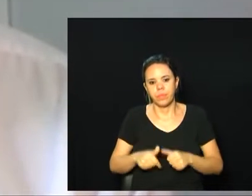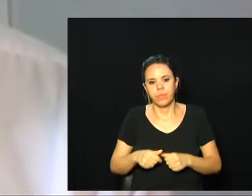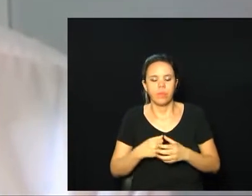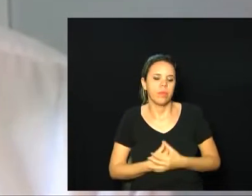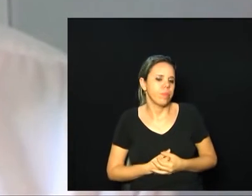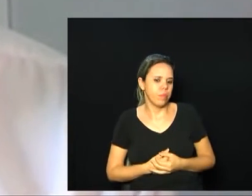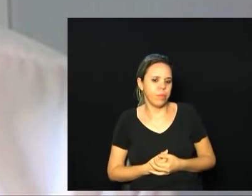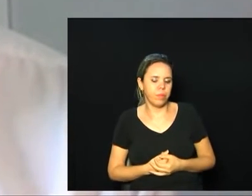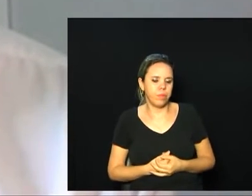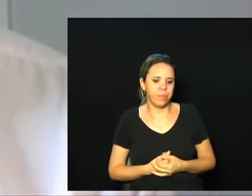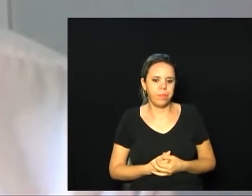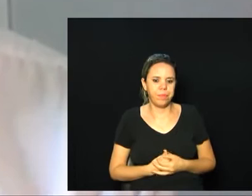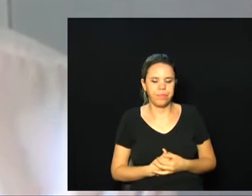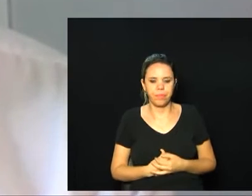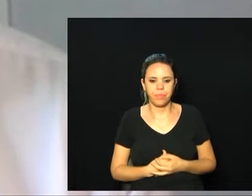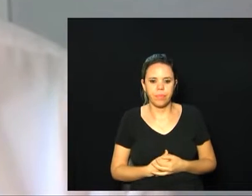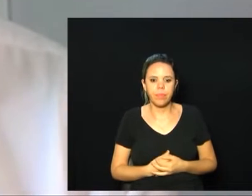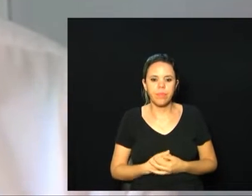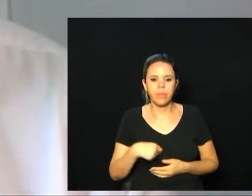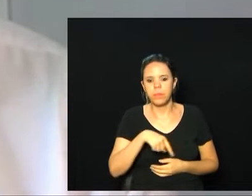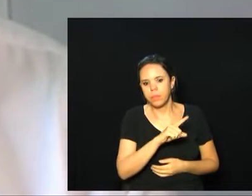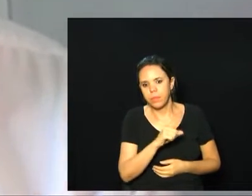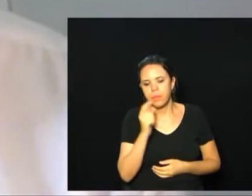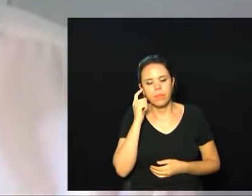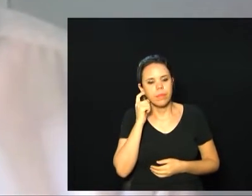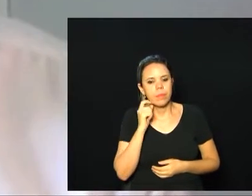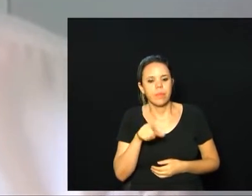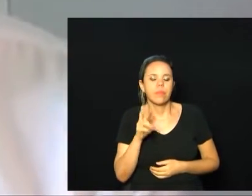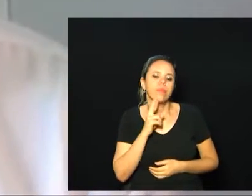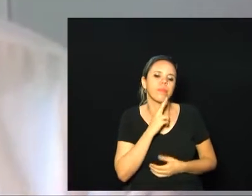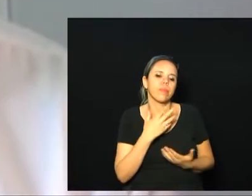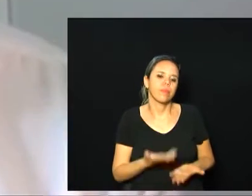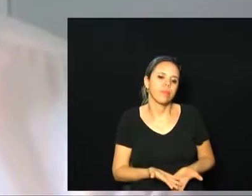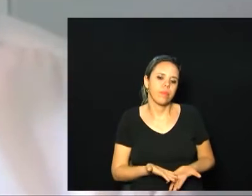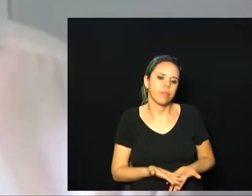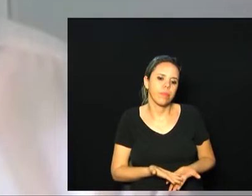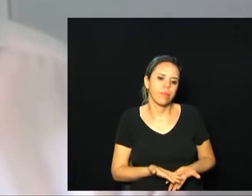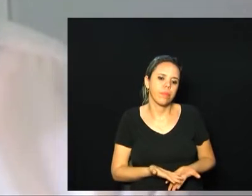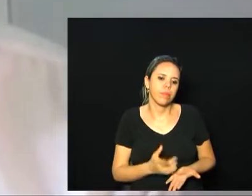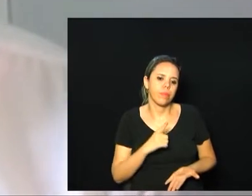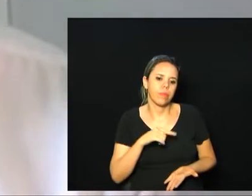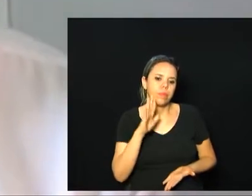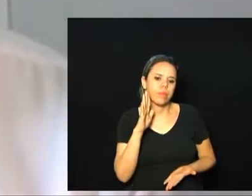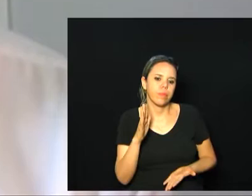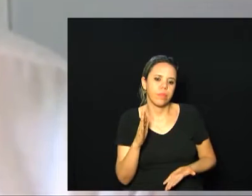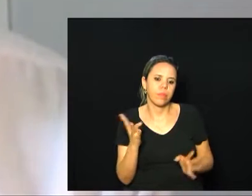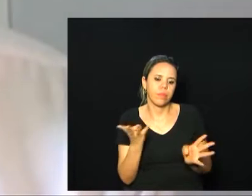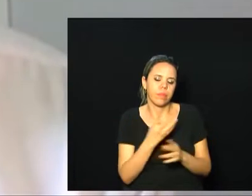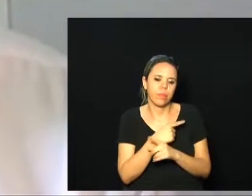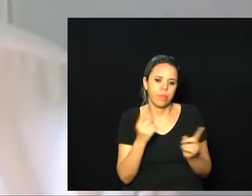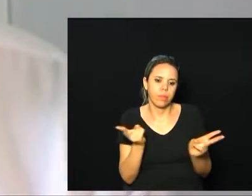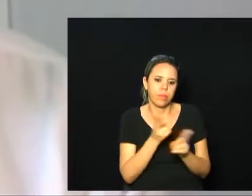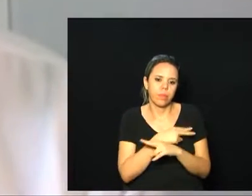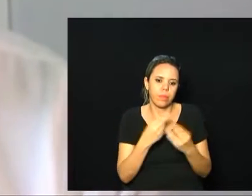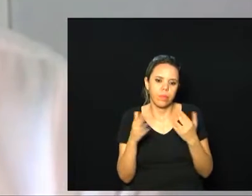superfícies. Então, assim, se eu vou optar por um restaurante, eu vou optar por um restaurante que tenha mais circulação de ar e áreas mais